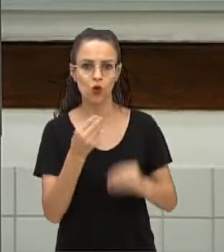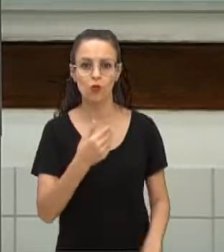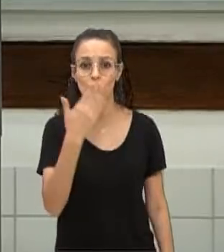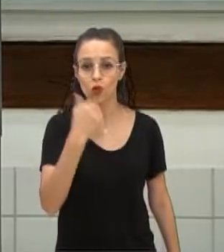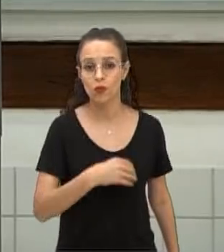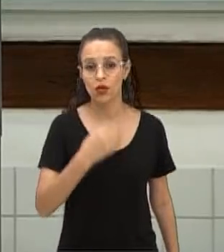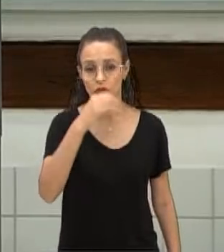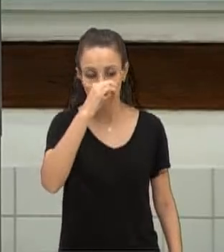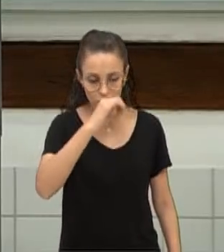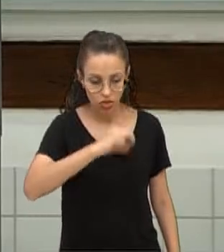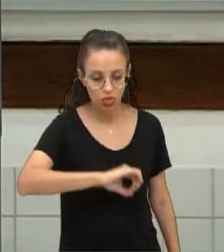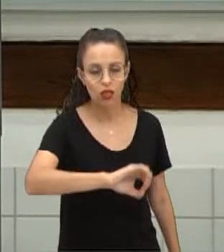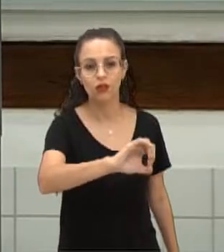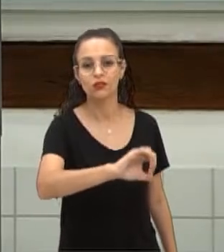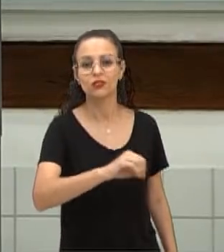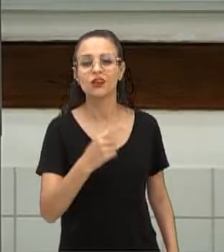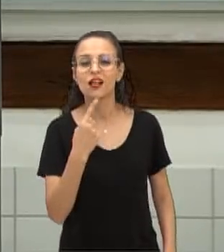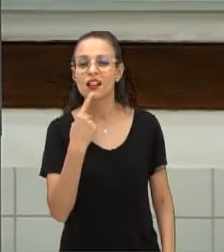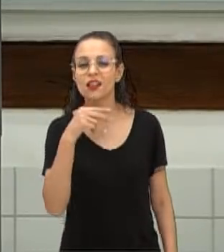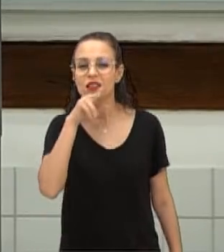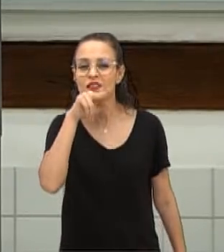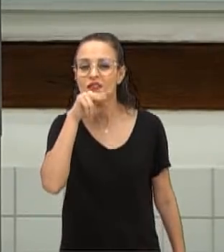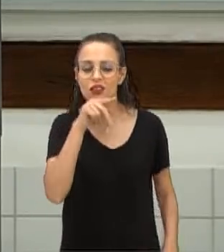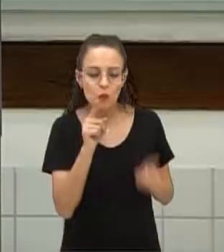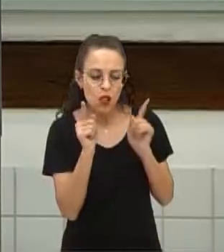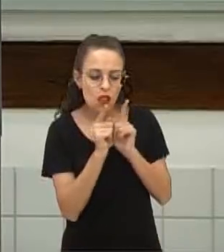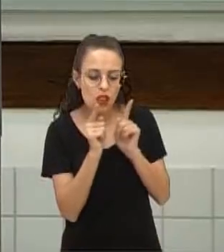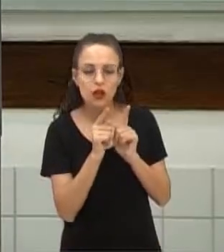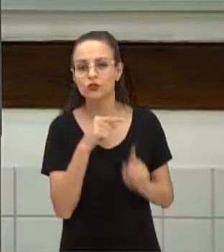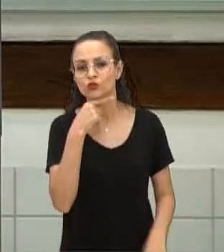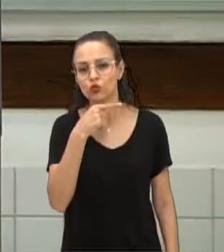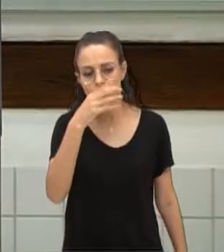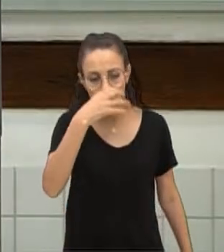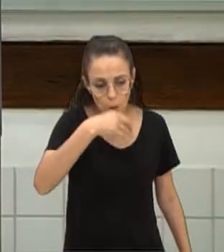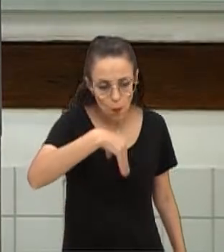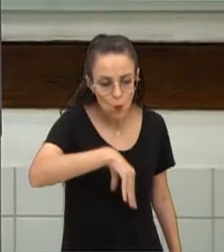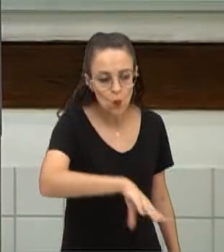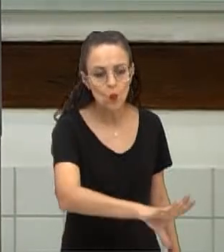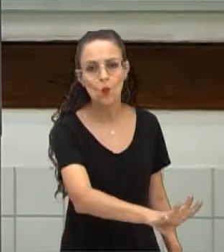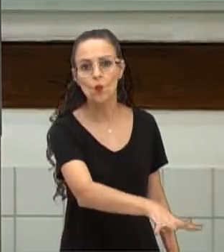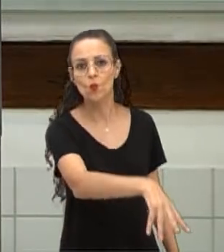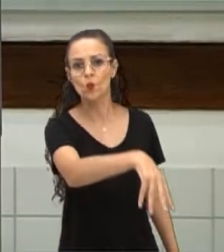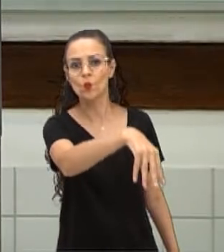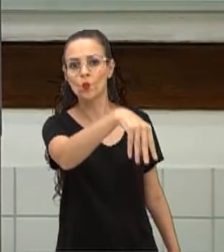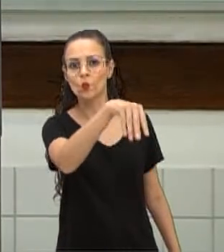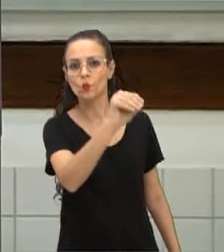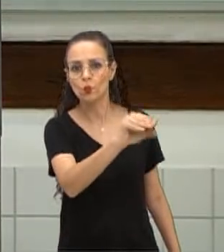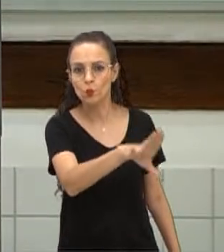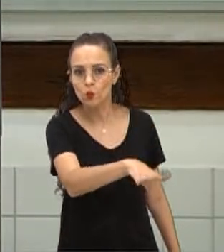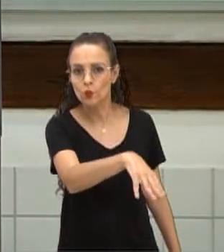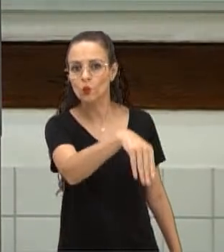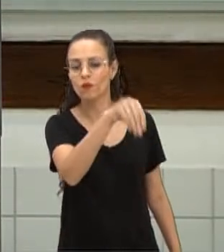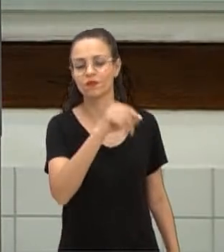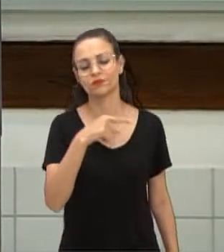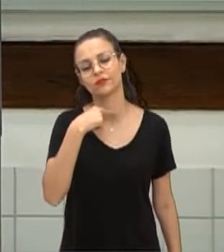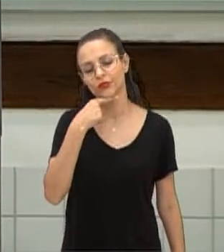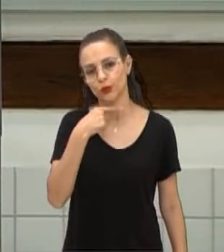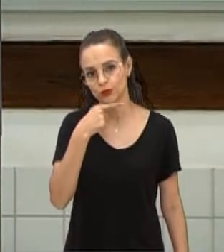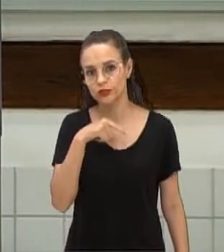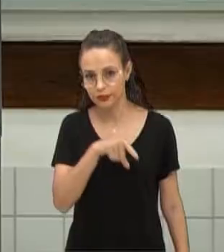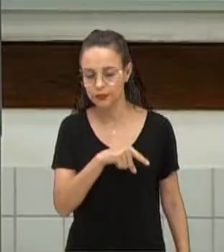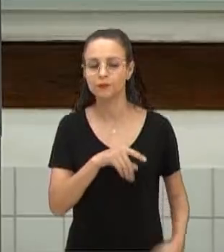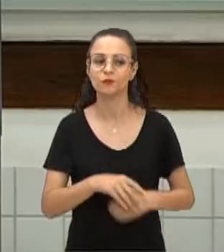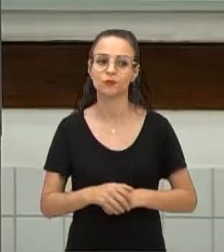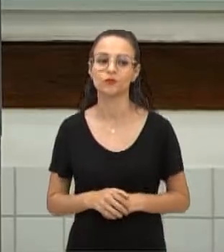tamanduá porque tinha uma língua muito curta, e ele se alimenta de formigas e ele não conseguia chegar até as galerias formadas pelas formigas lá no